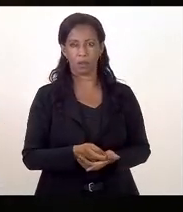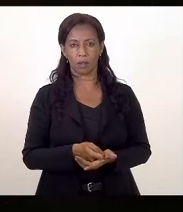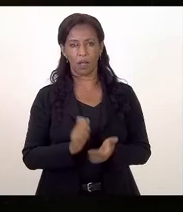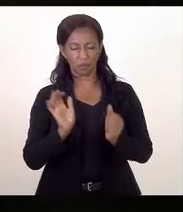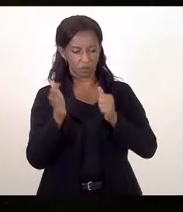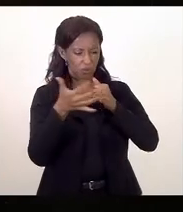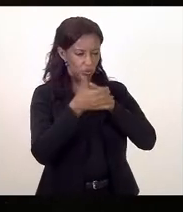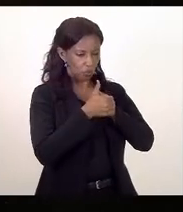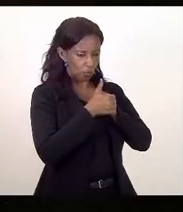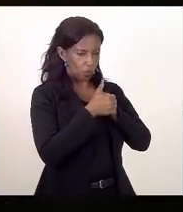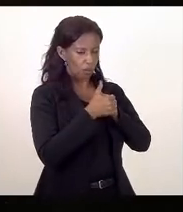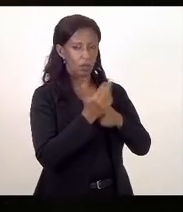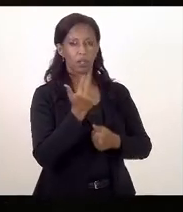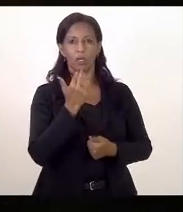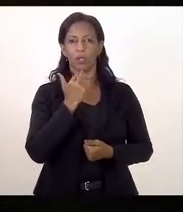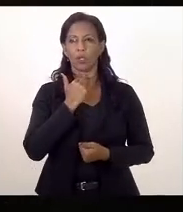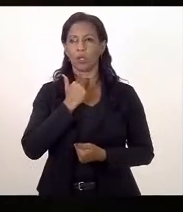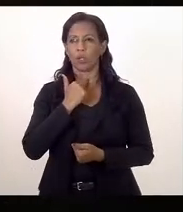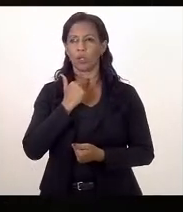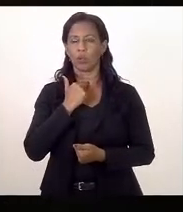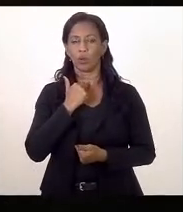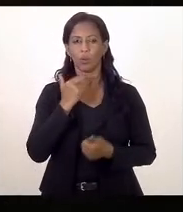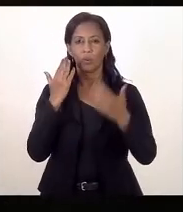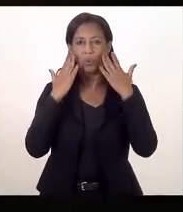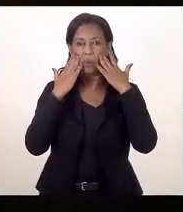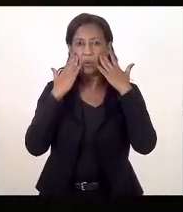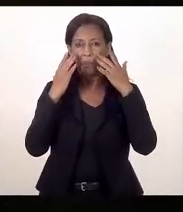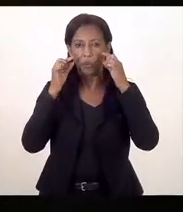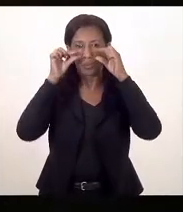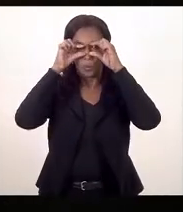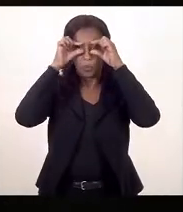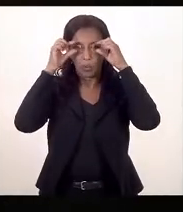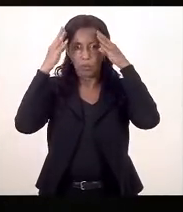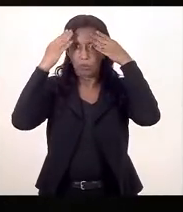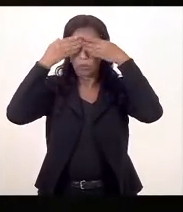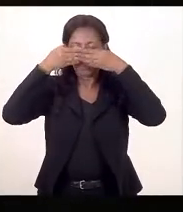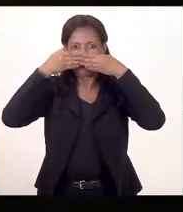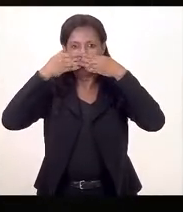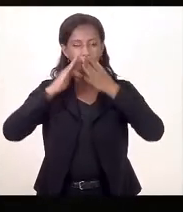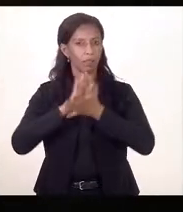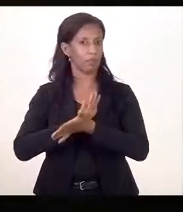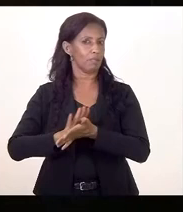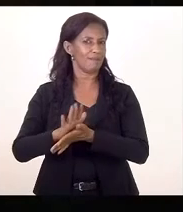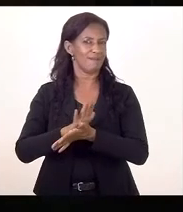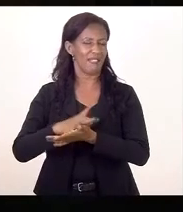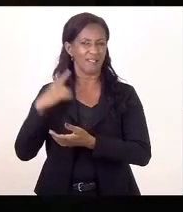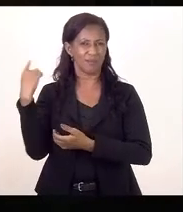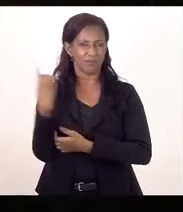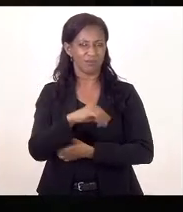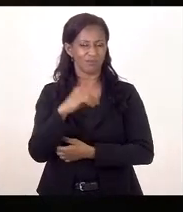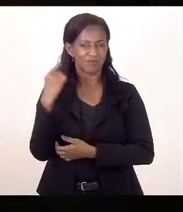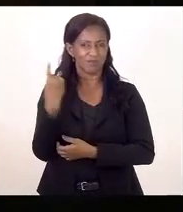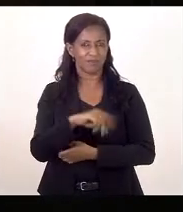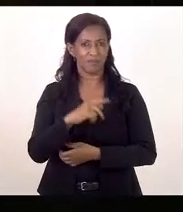esconderem, não poder sequer mostrar seus olhos, sendo açoitadas,